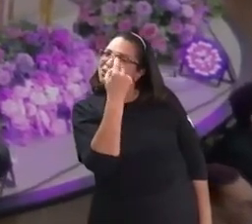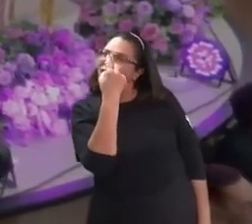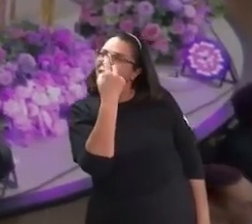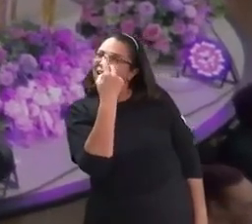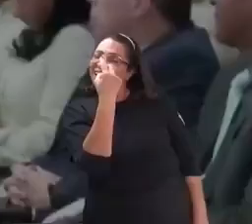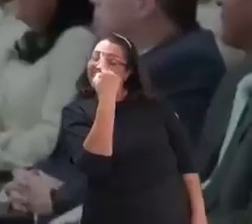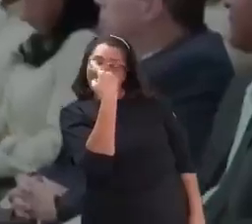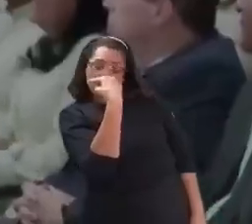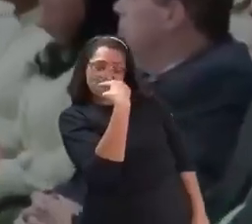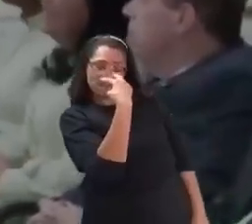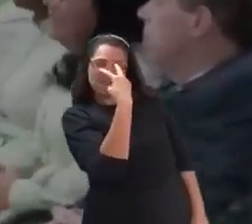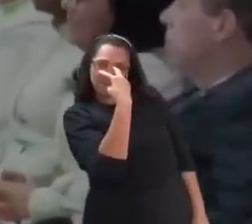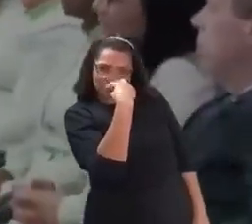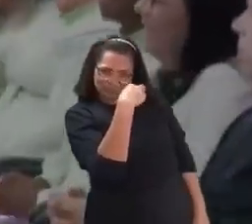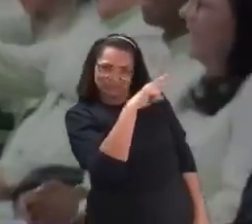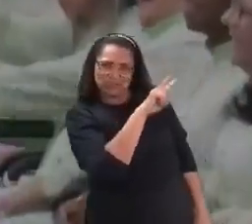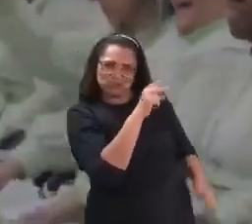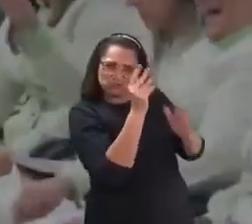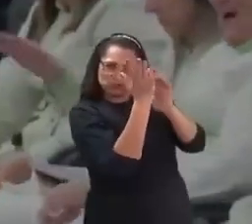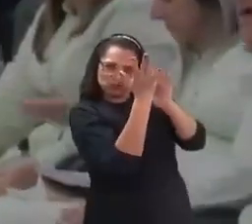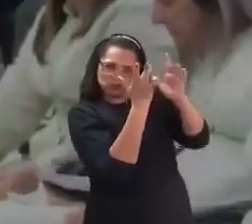Tem reviravolta ou não tem?